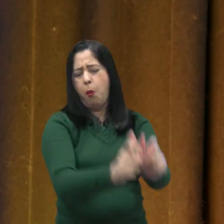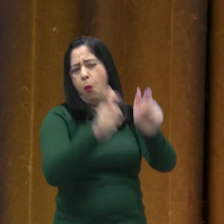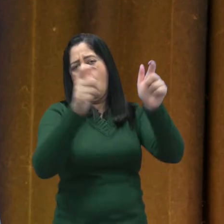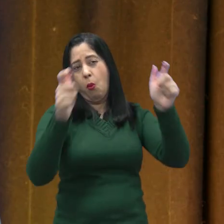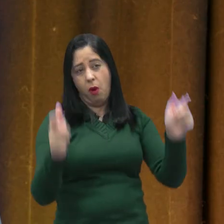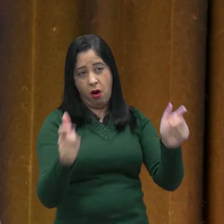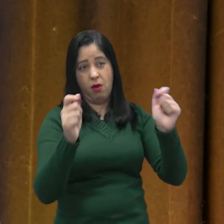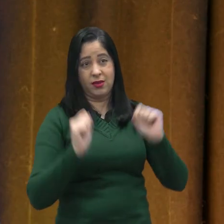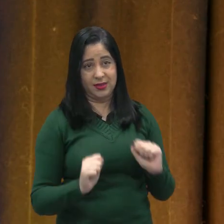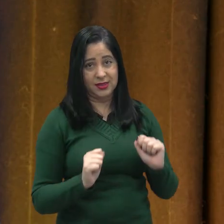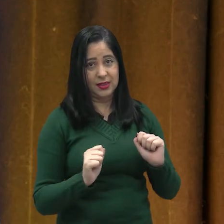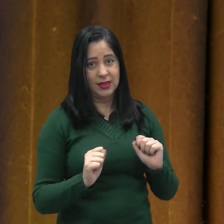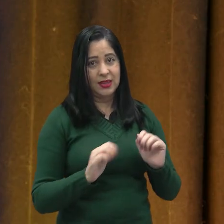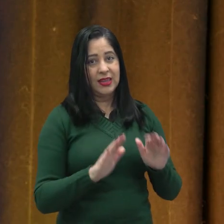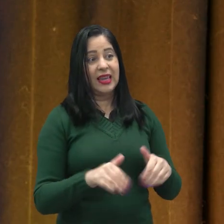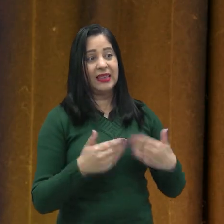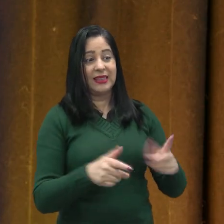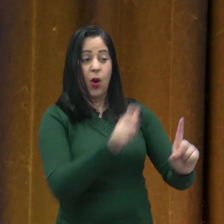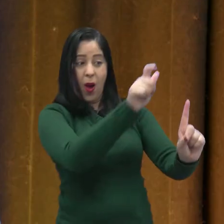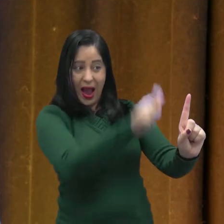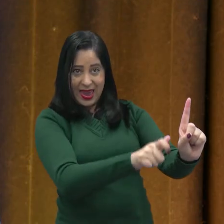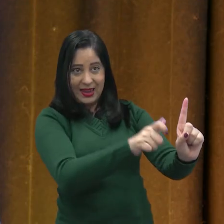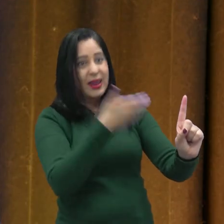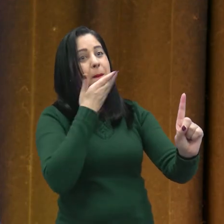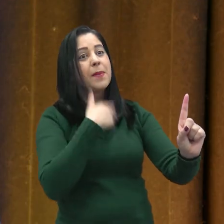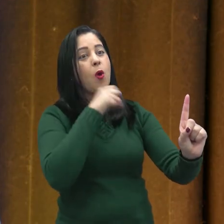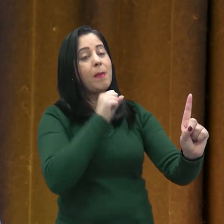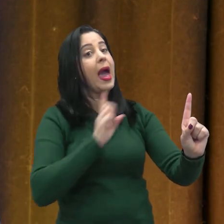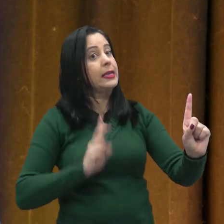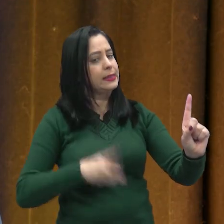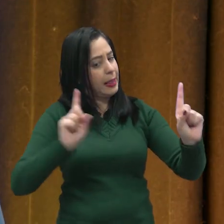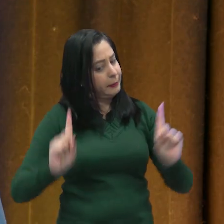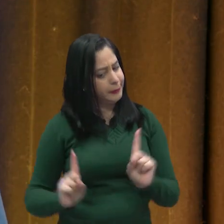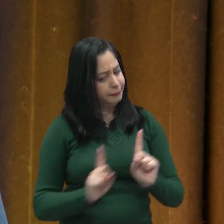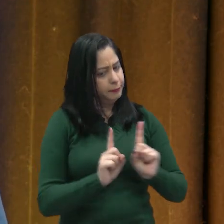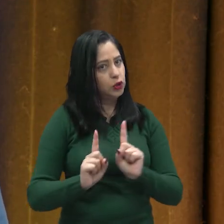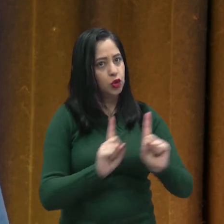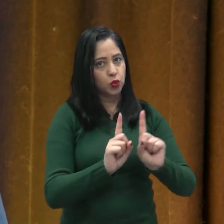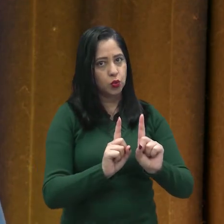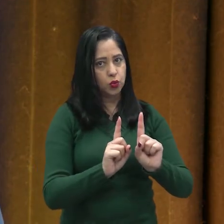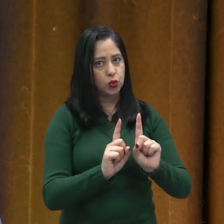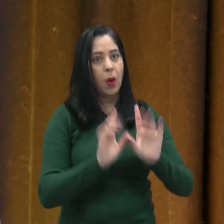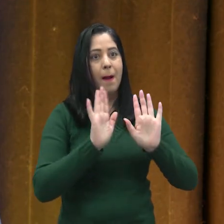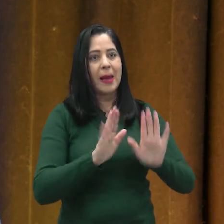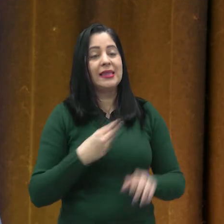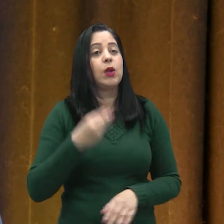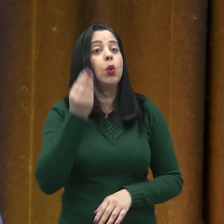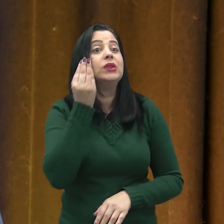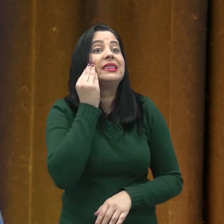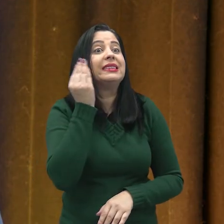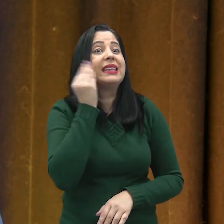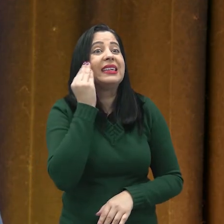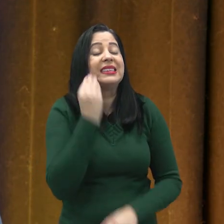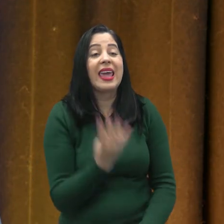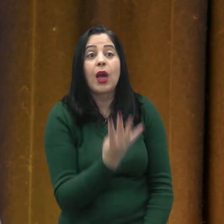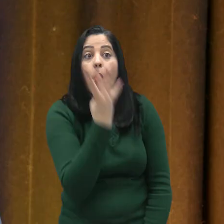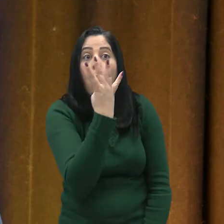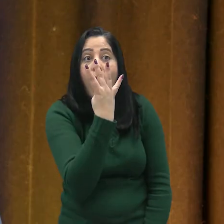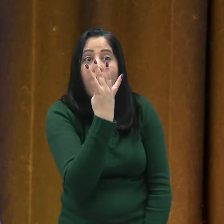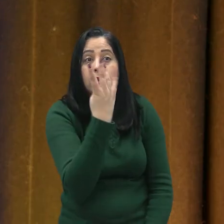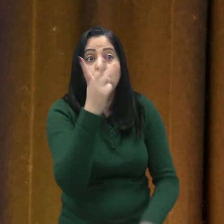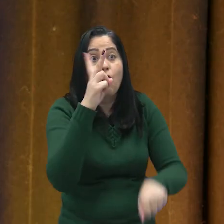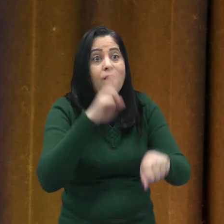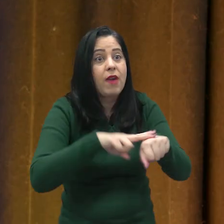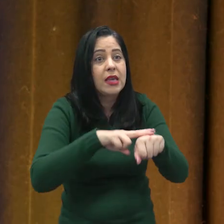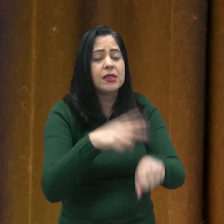possibilidade. Então, a partir dali, meu pai foi junto comigo, porém foram 4 eleições para a gente ser eleito, né? Passei por 3